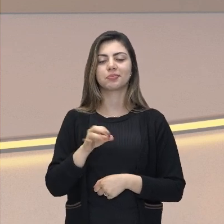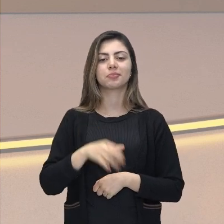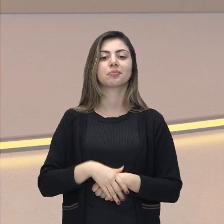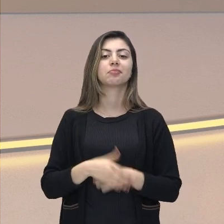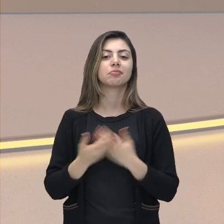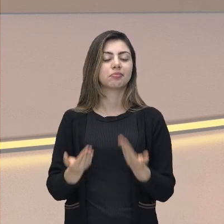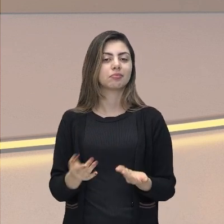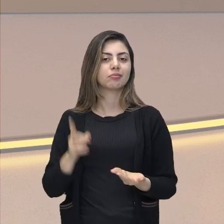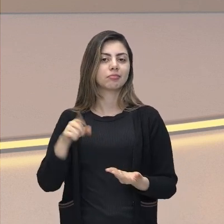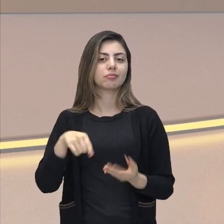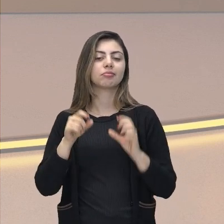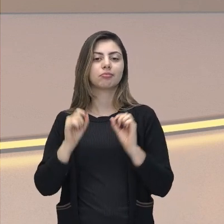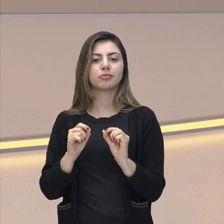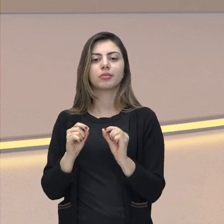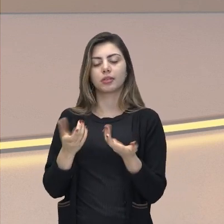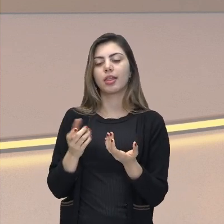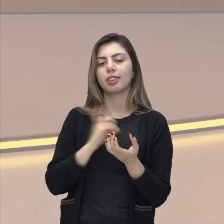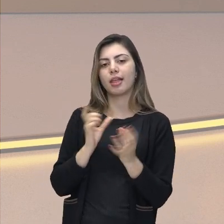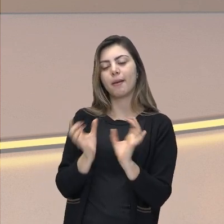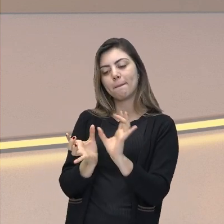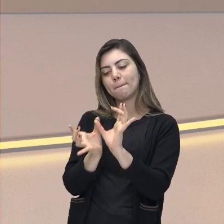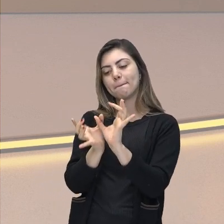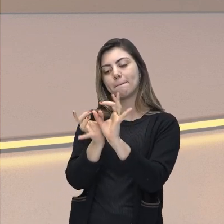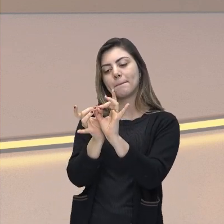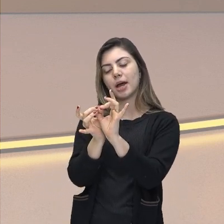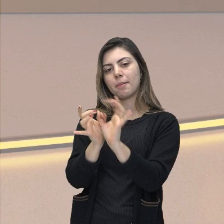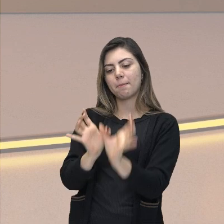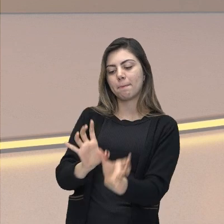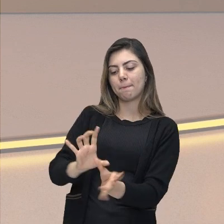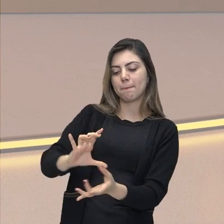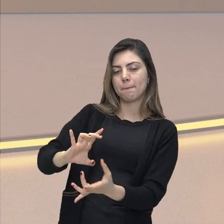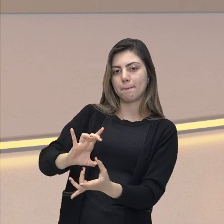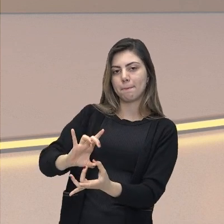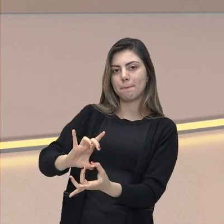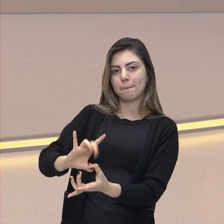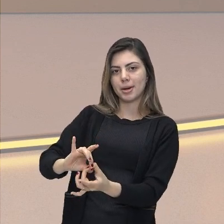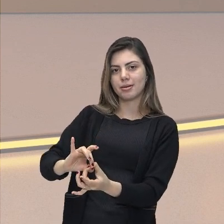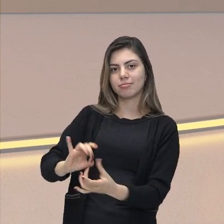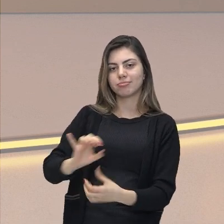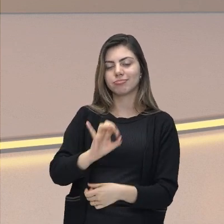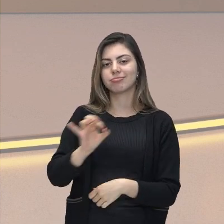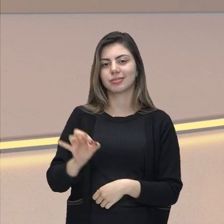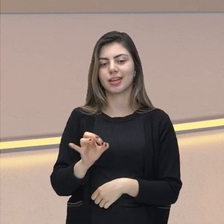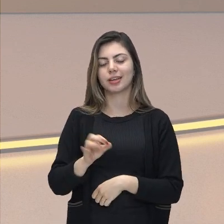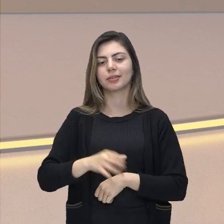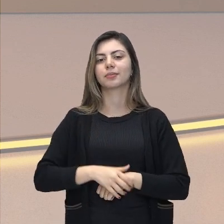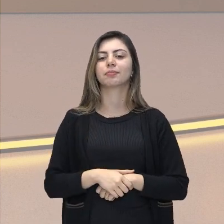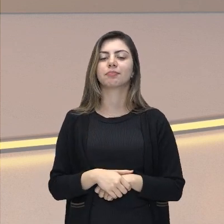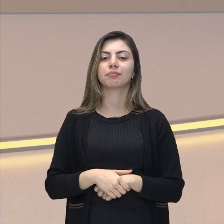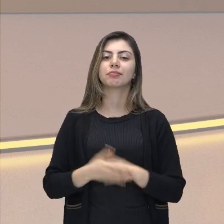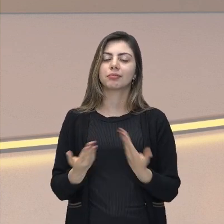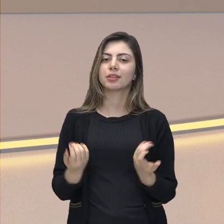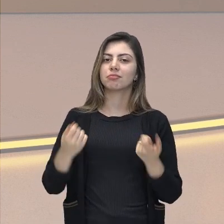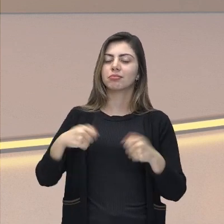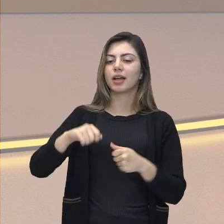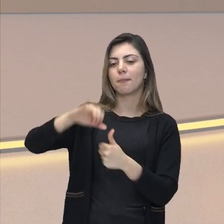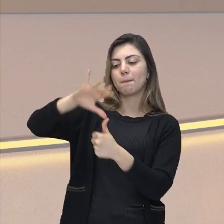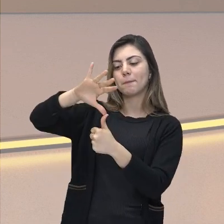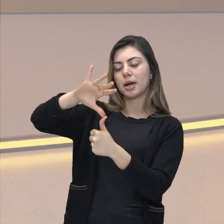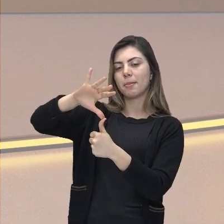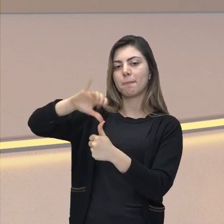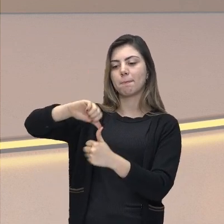uma estreita faixa realmente de território, de terra, que liga aí essas outras duas porções que são